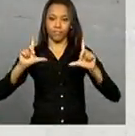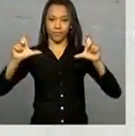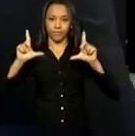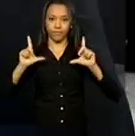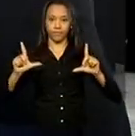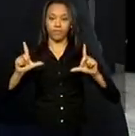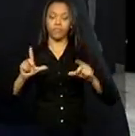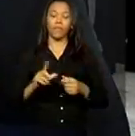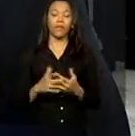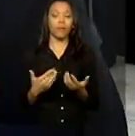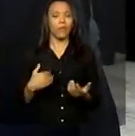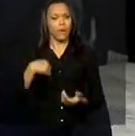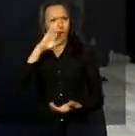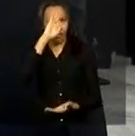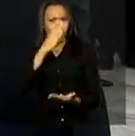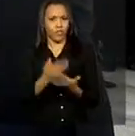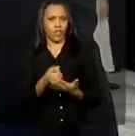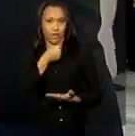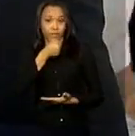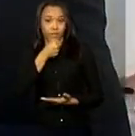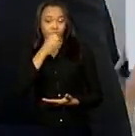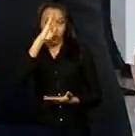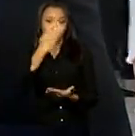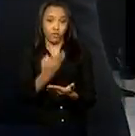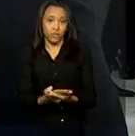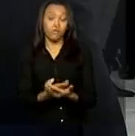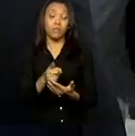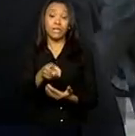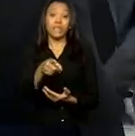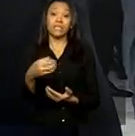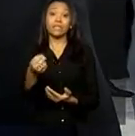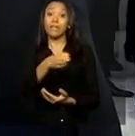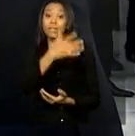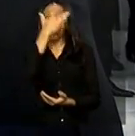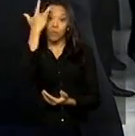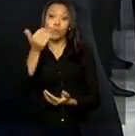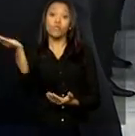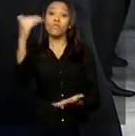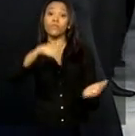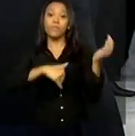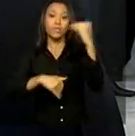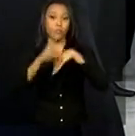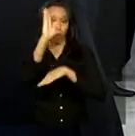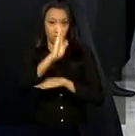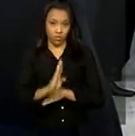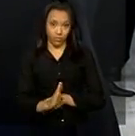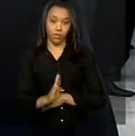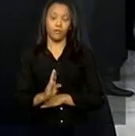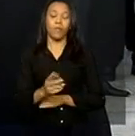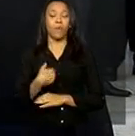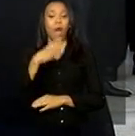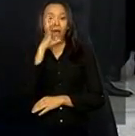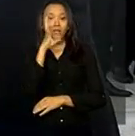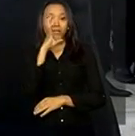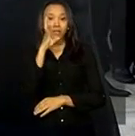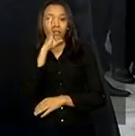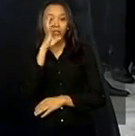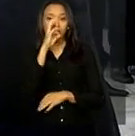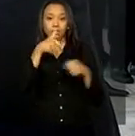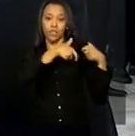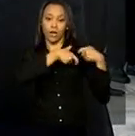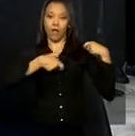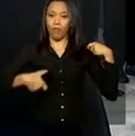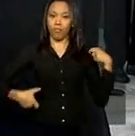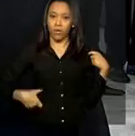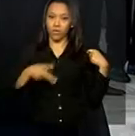que fundamentalmente importante esse número de dignatários estrangeiros vindo à posse da presidente Rousseff é que reforça